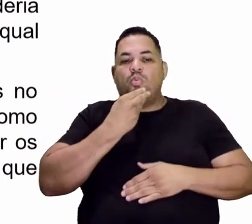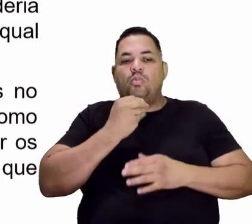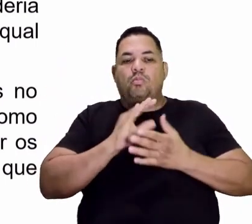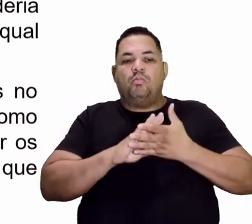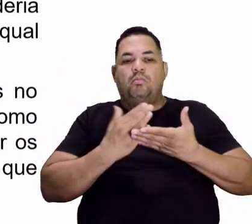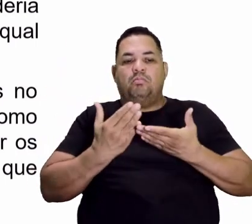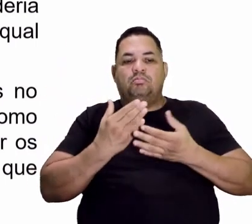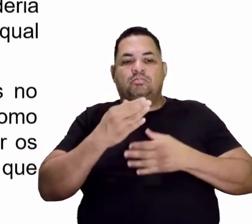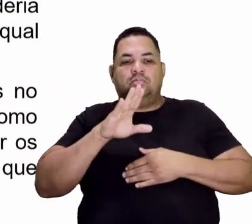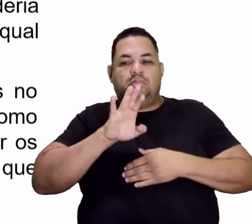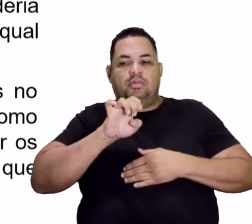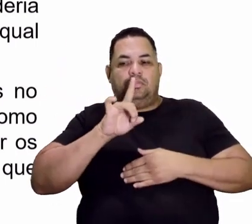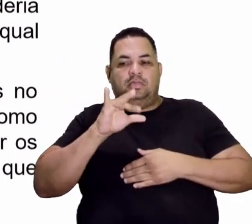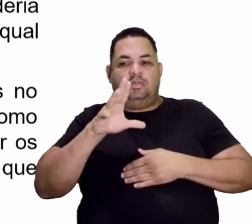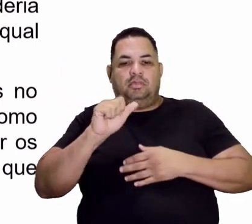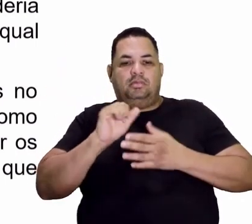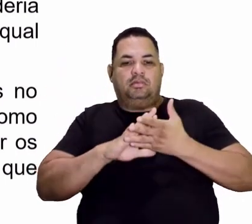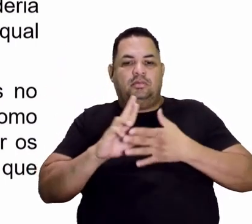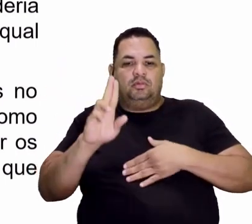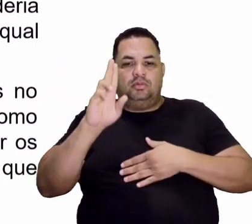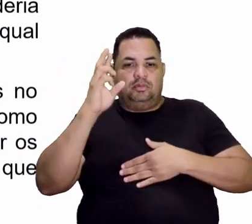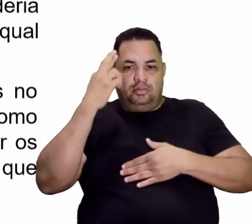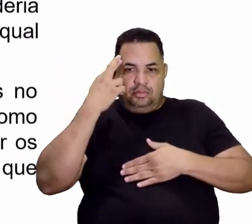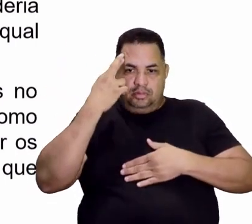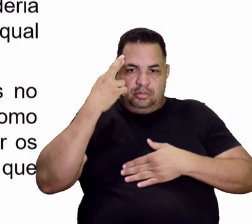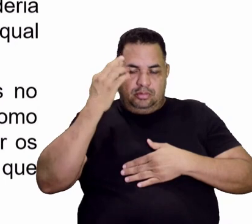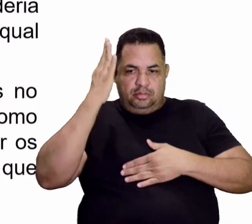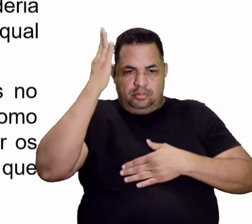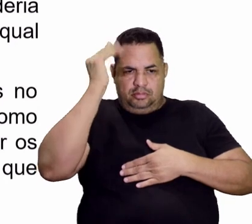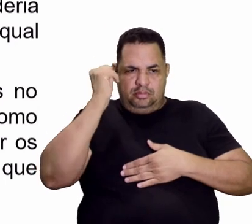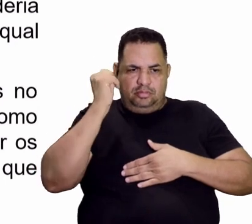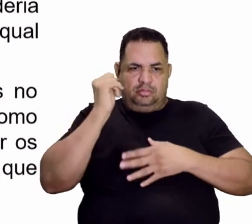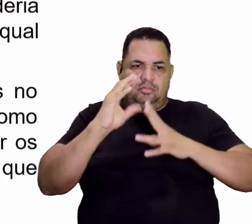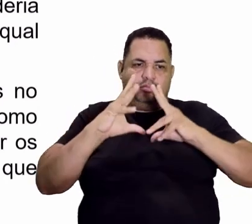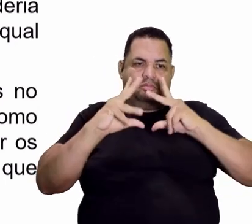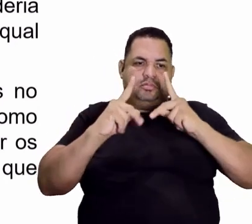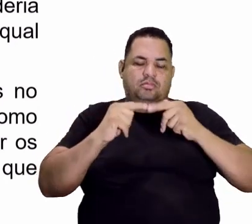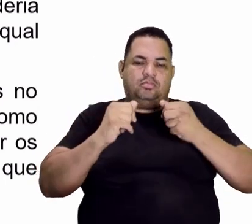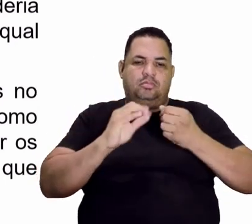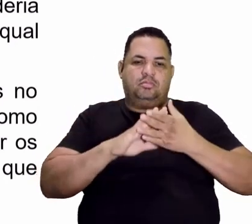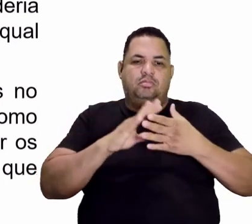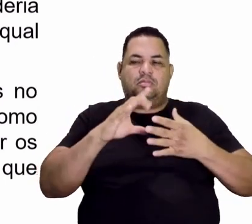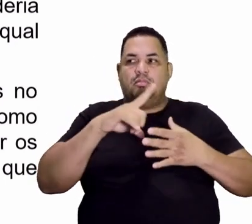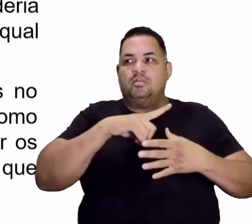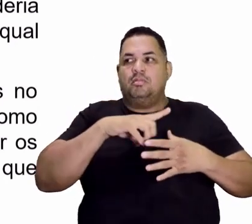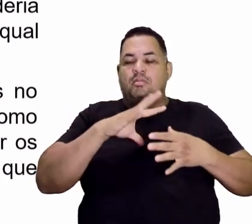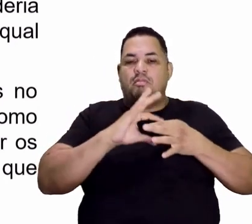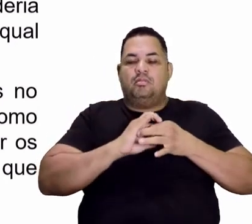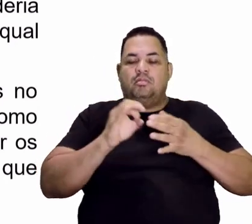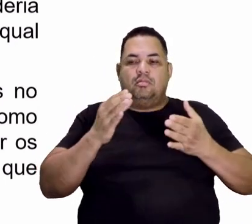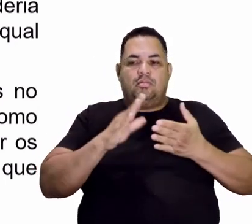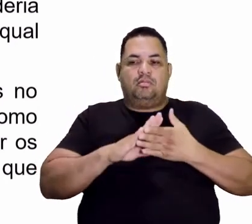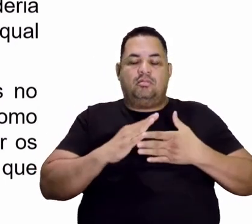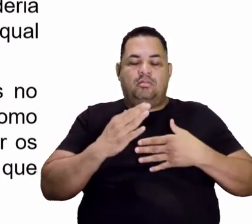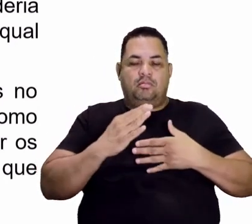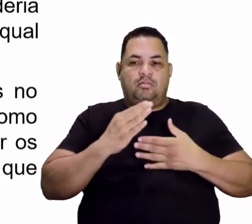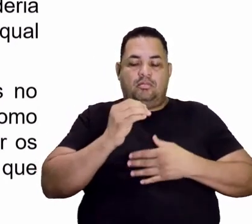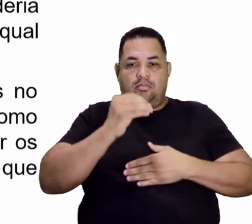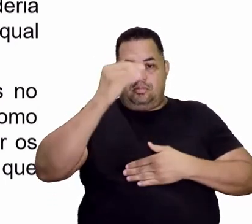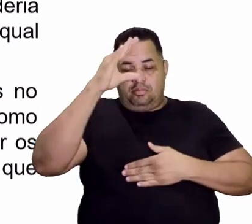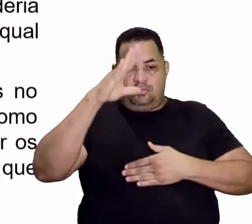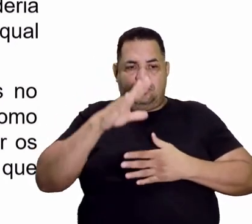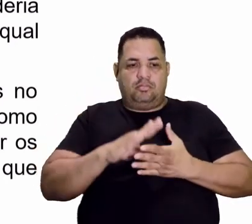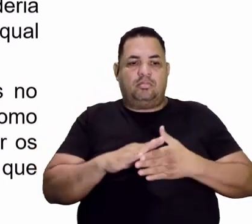se emancipar através da razão e do saber e ter liberdade, de acesso ao conhecimento,